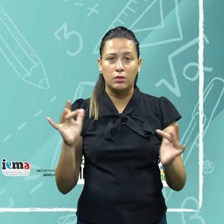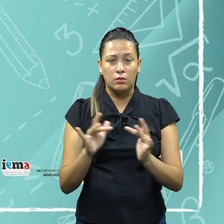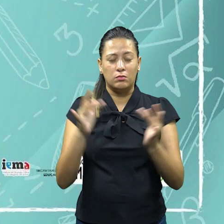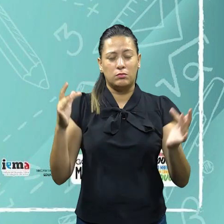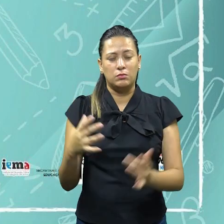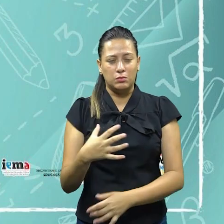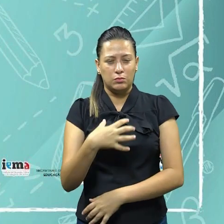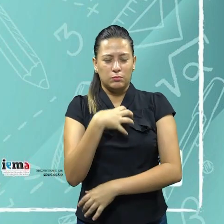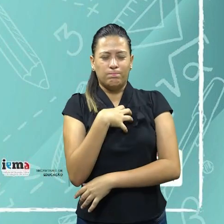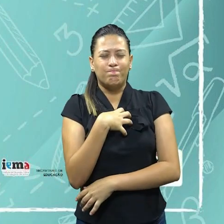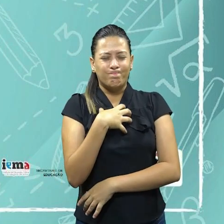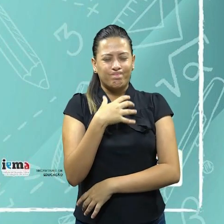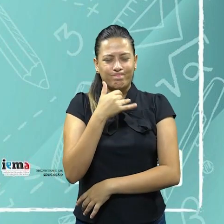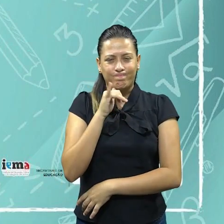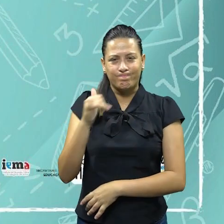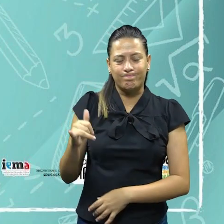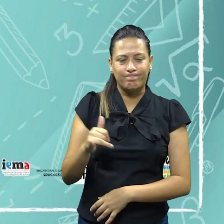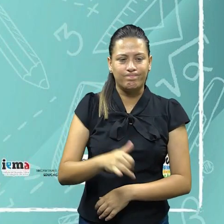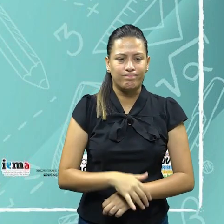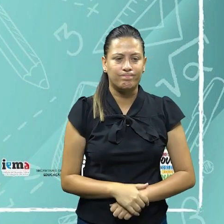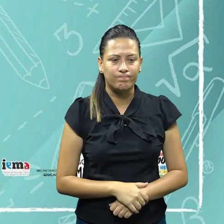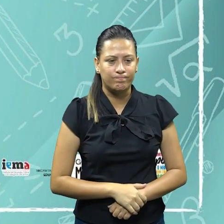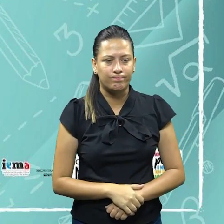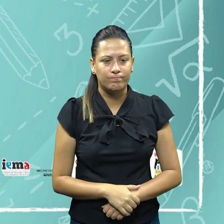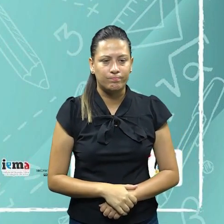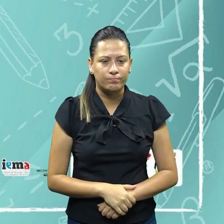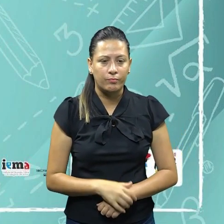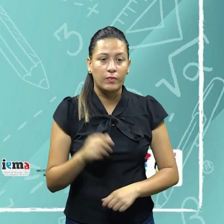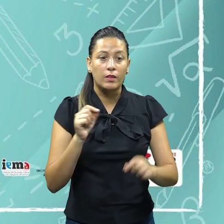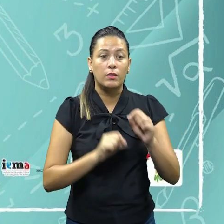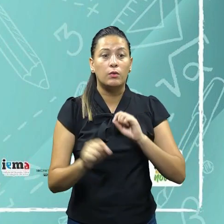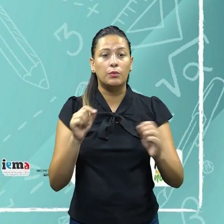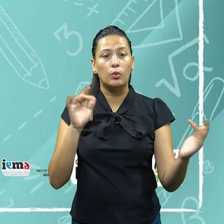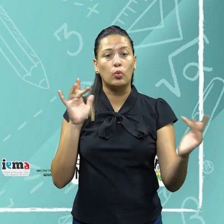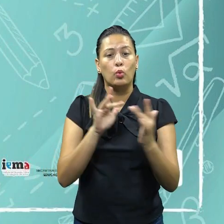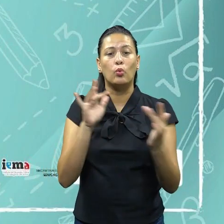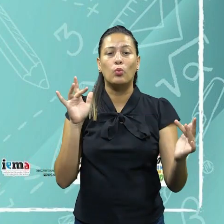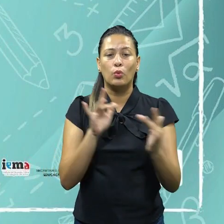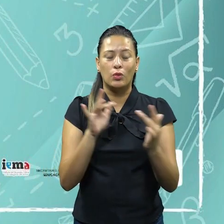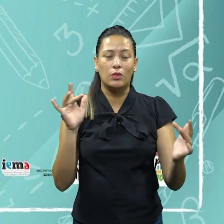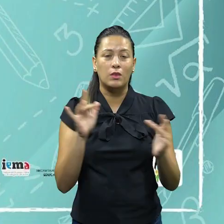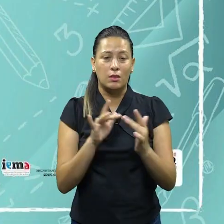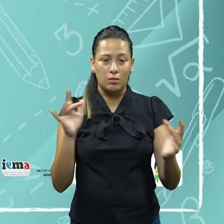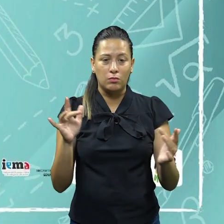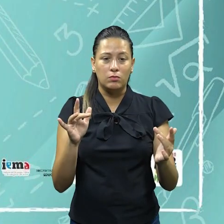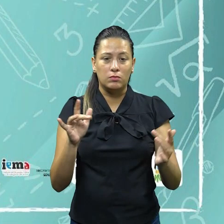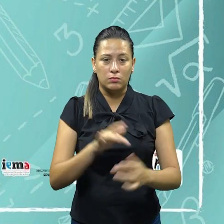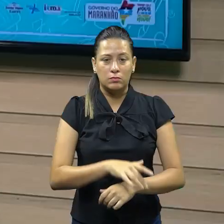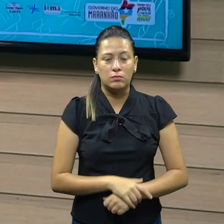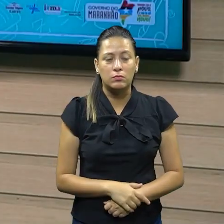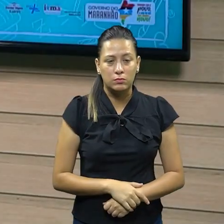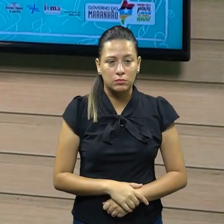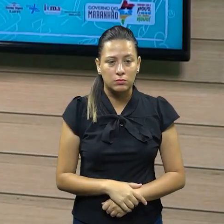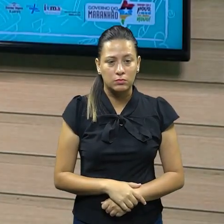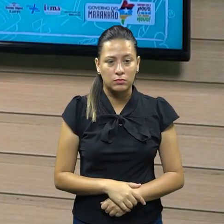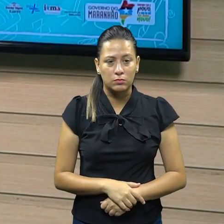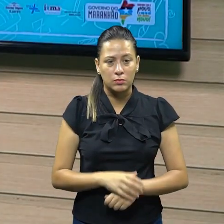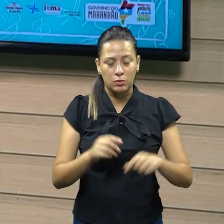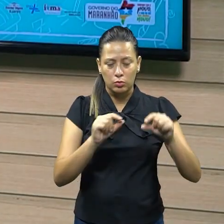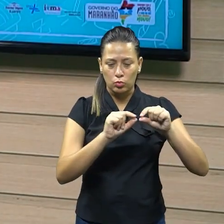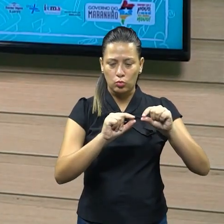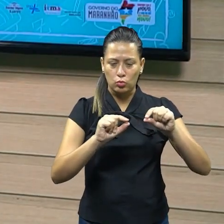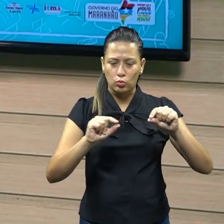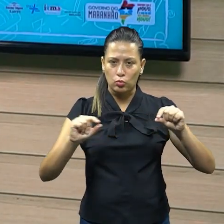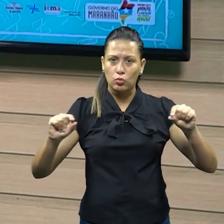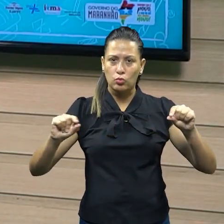choque elétrico. O principal delas é o quê? É o contato com o condutor no energizado. Então o condutor ele